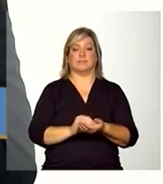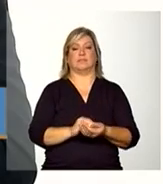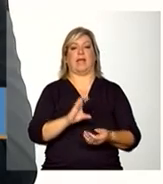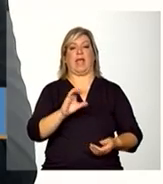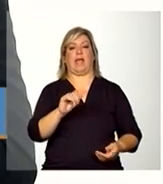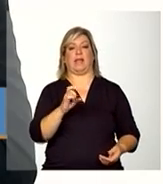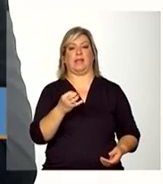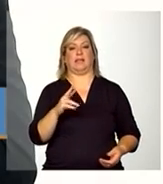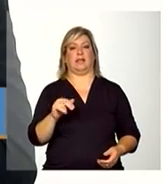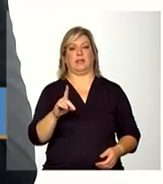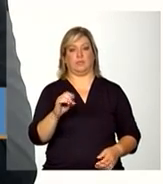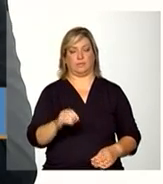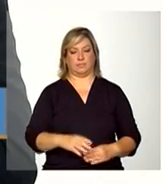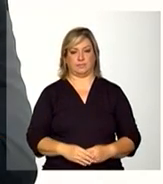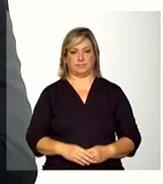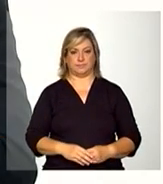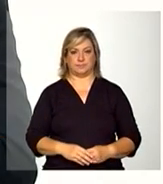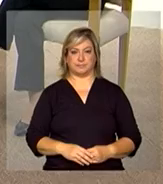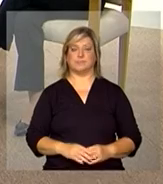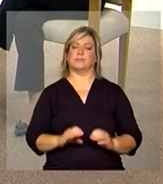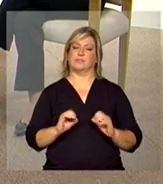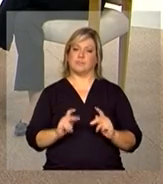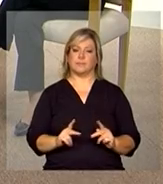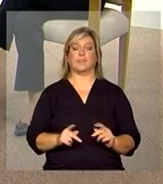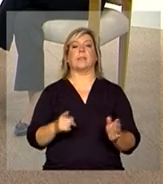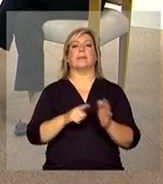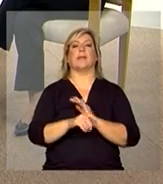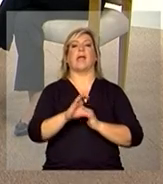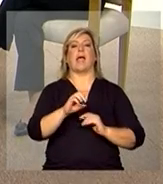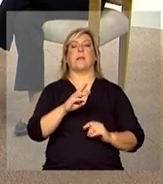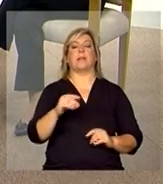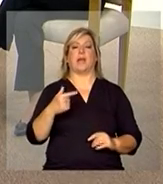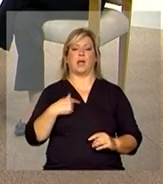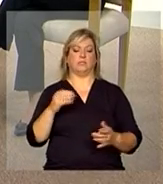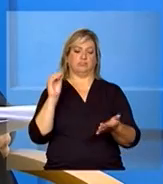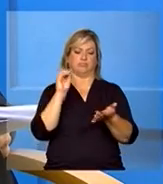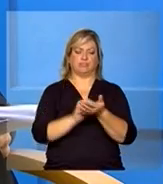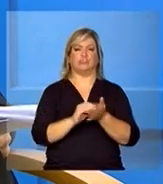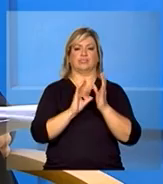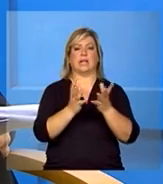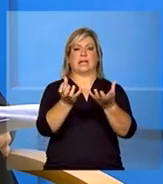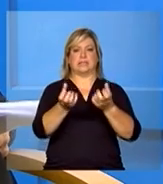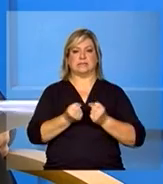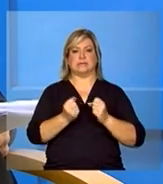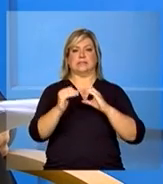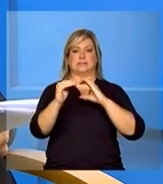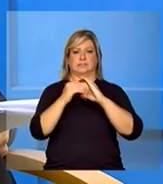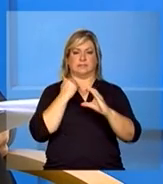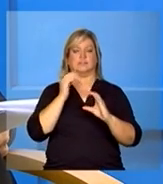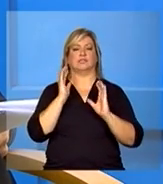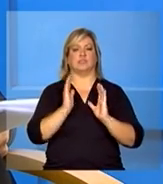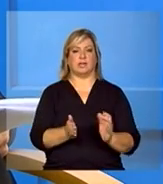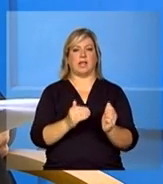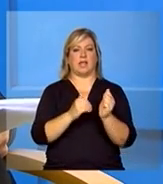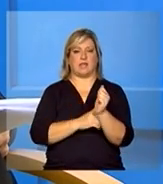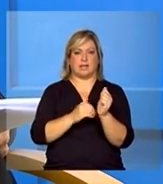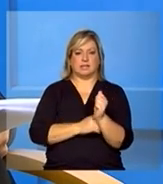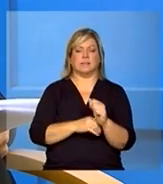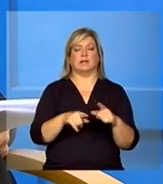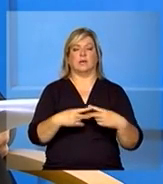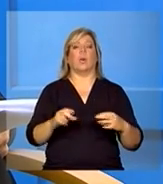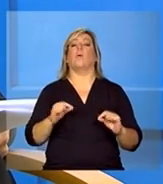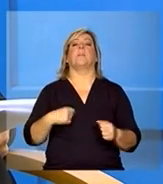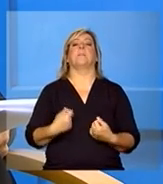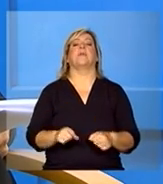autenticação e autorização perfeito então castrei recebi a senha pelo e-mail o que que eu devo fazer tá a ao